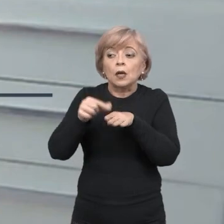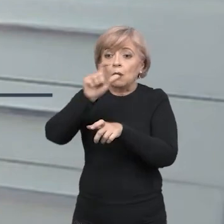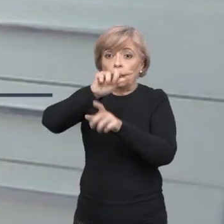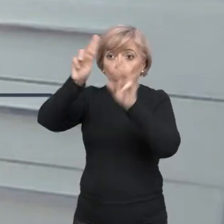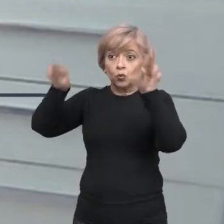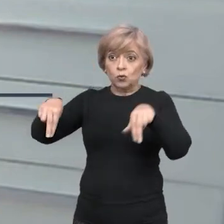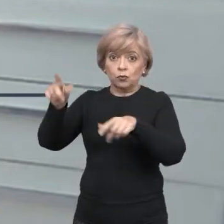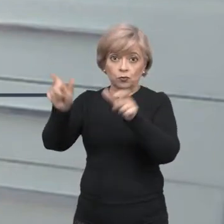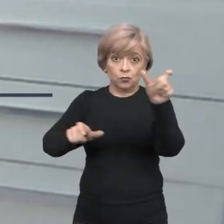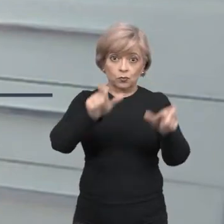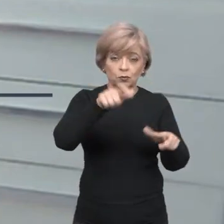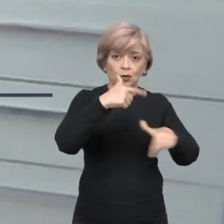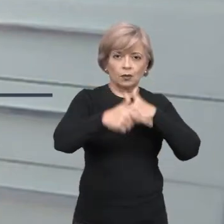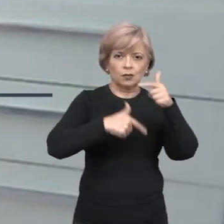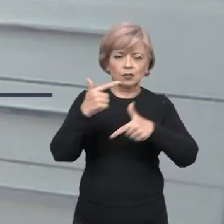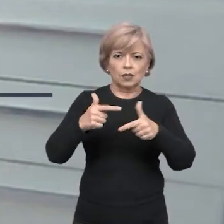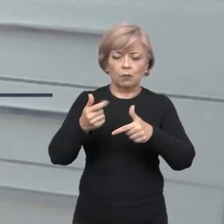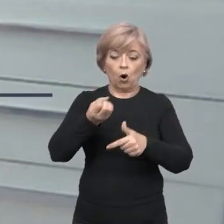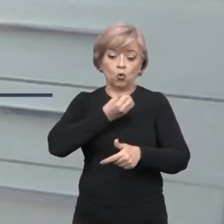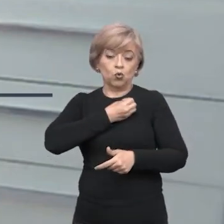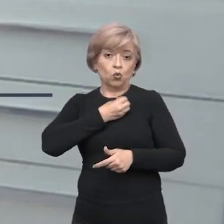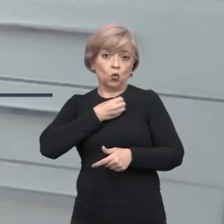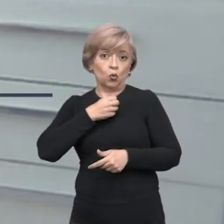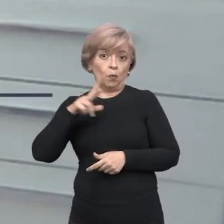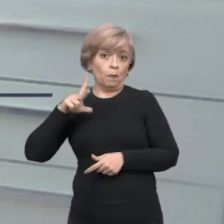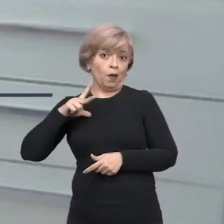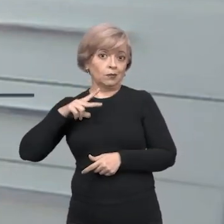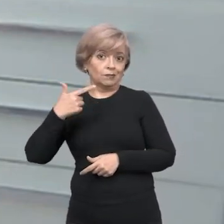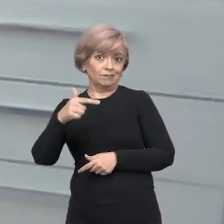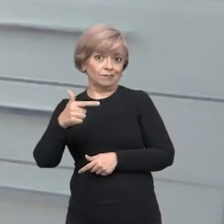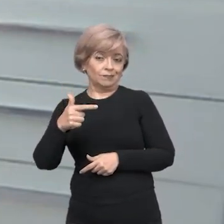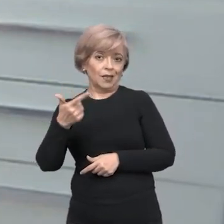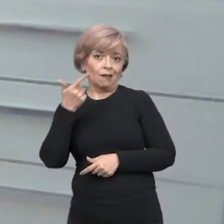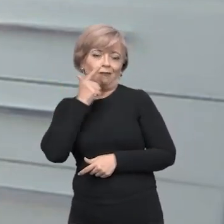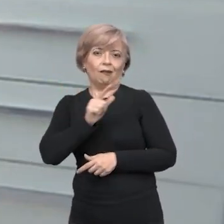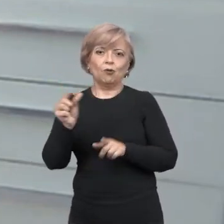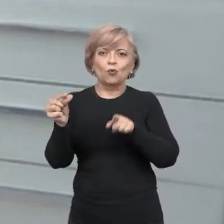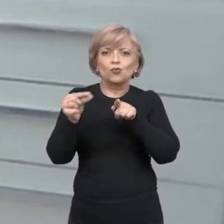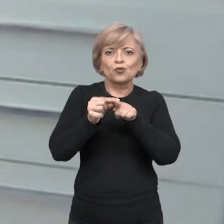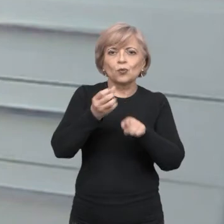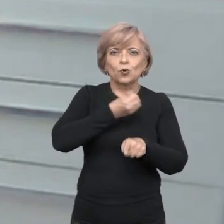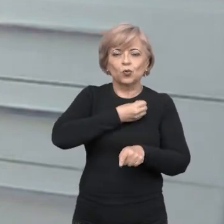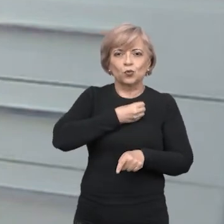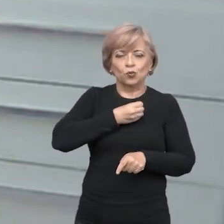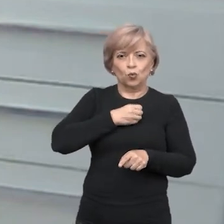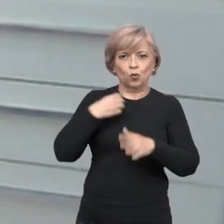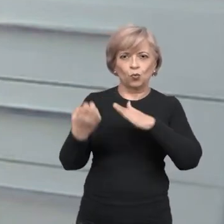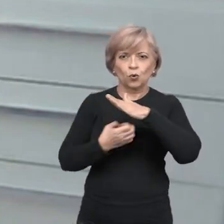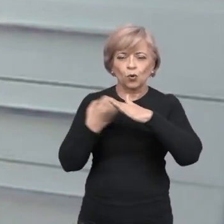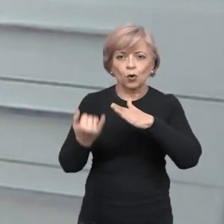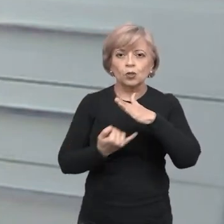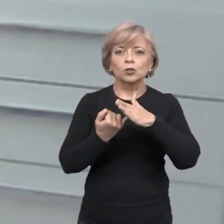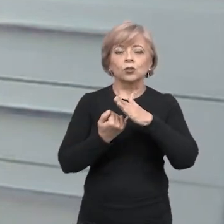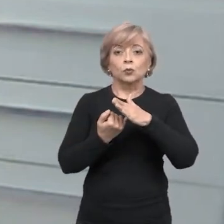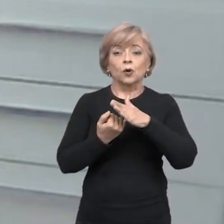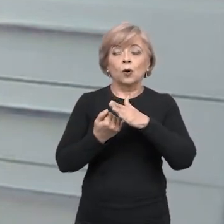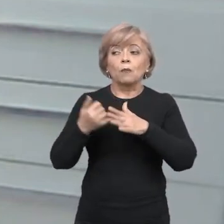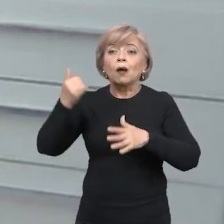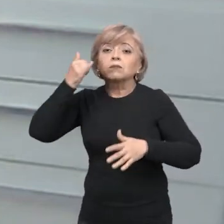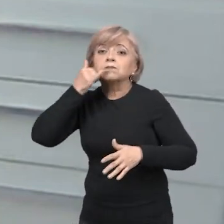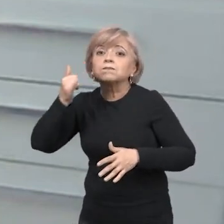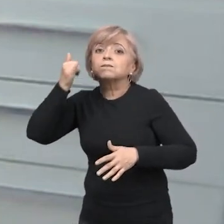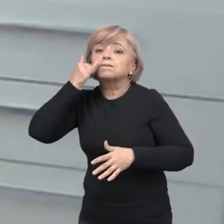facilitadores pudessem usar o seu número pessoal fazerem os atendimentos virtuais que fossem possíveis